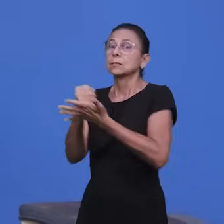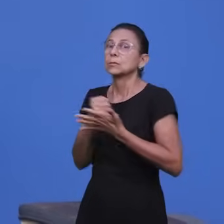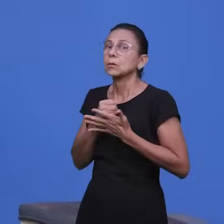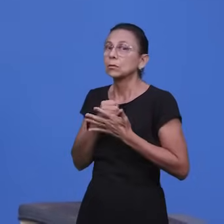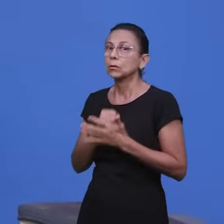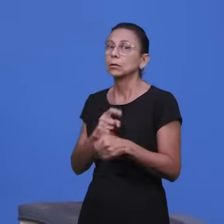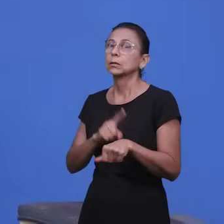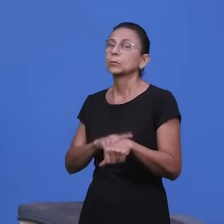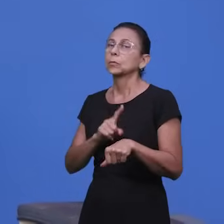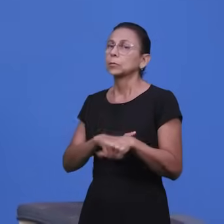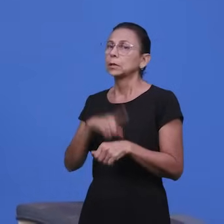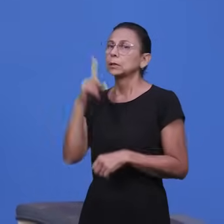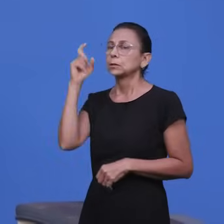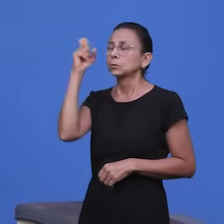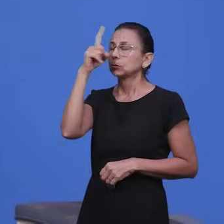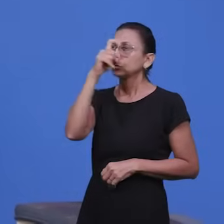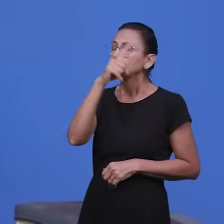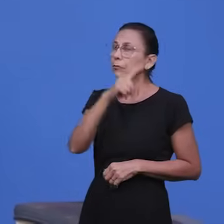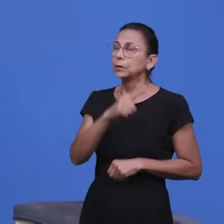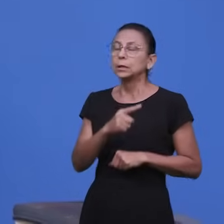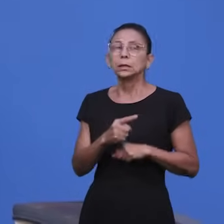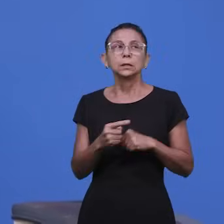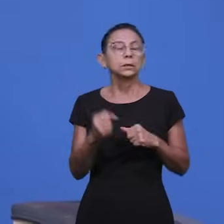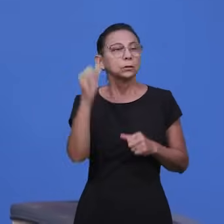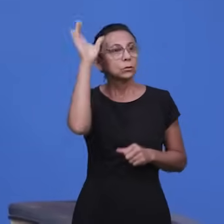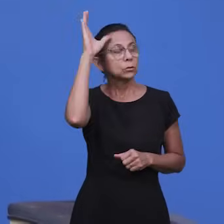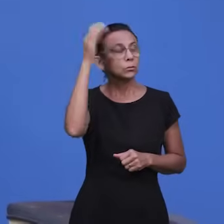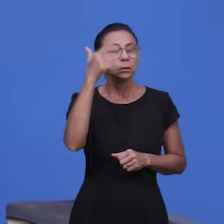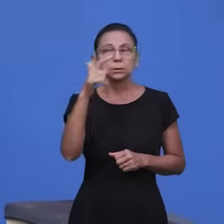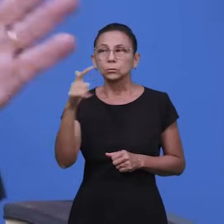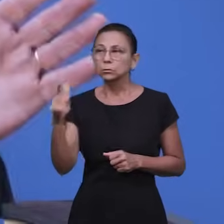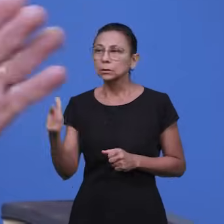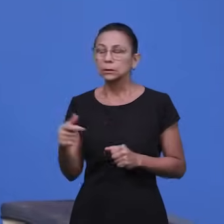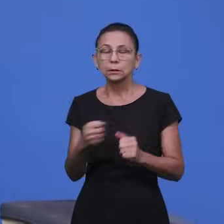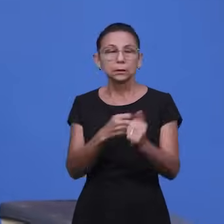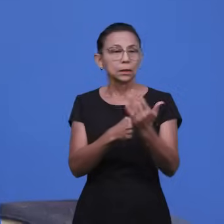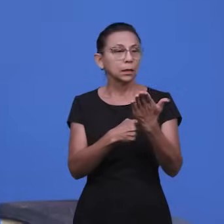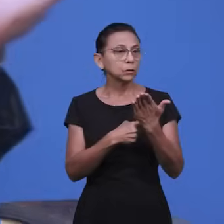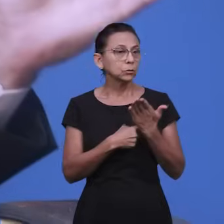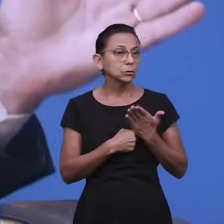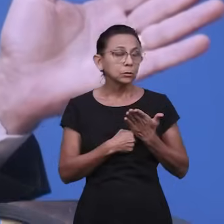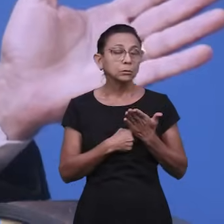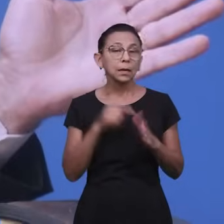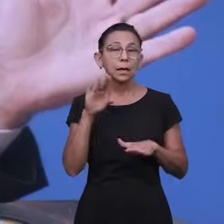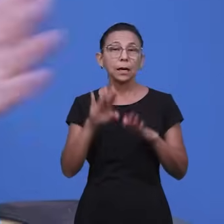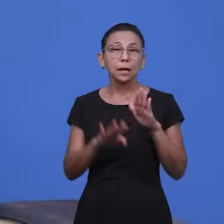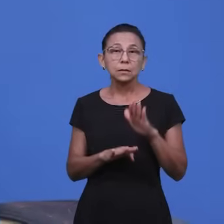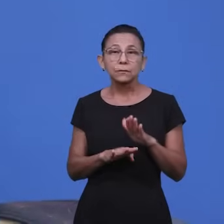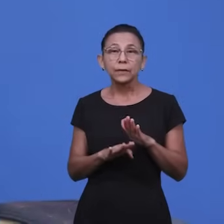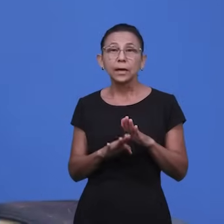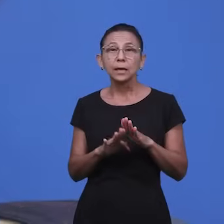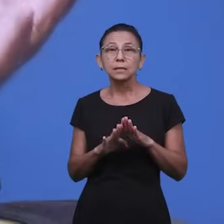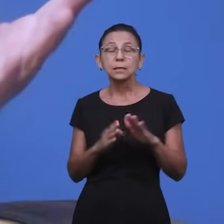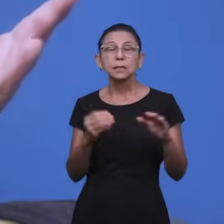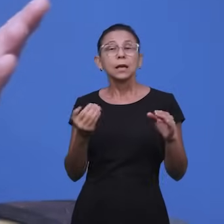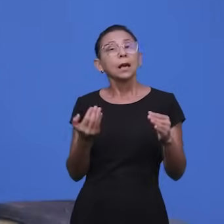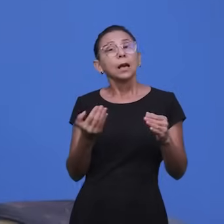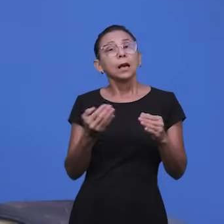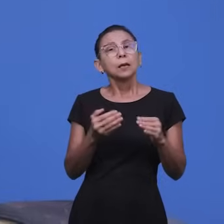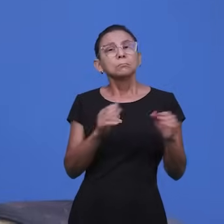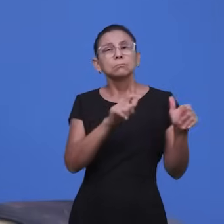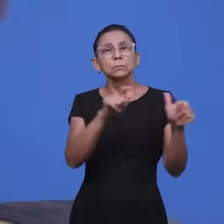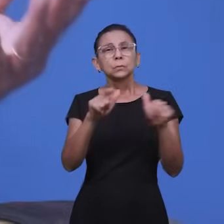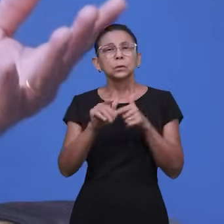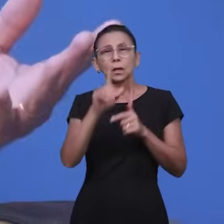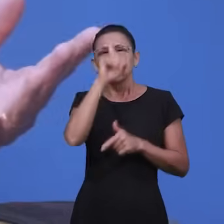nos socorrer numa hora de aflição, que a gente olha para um lado, para o outro, não tem aonde pegar, às vezes de altas